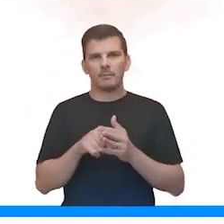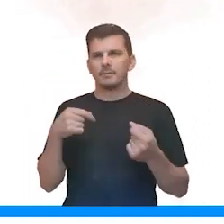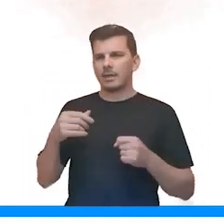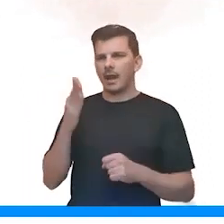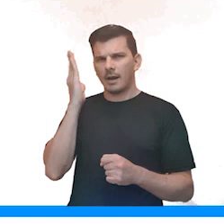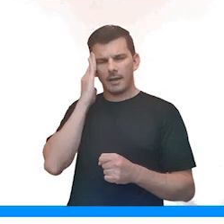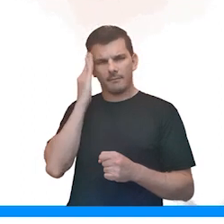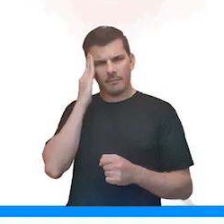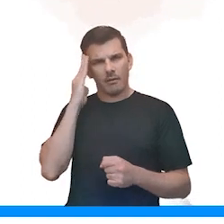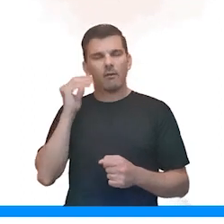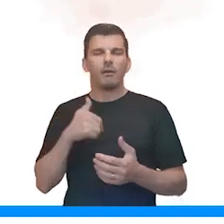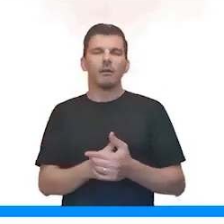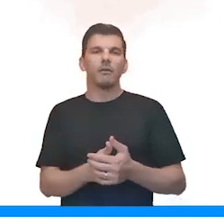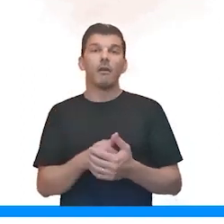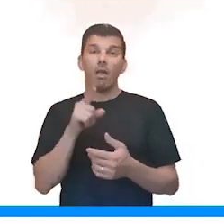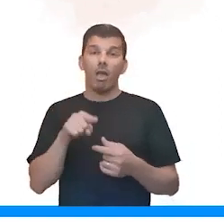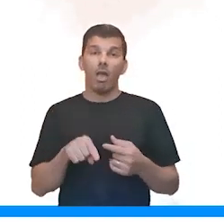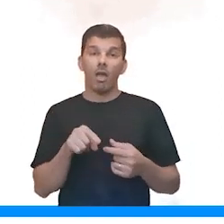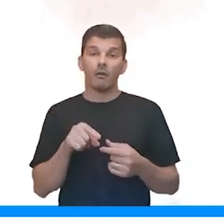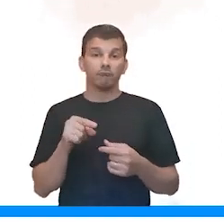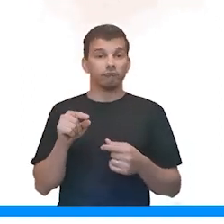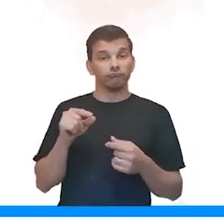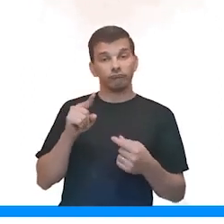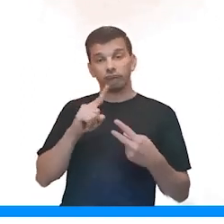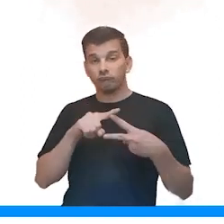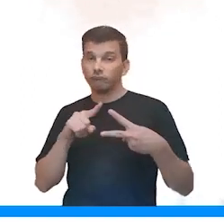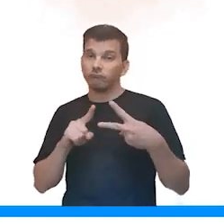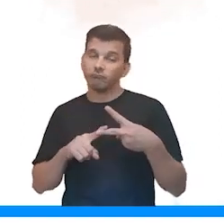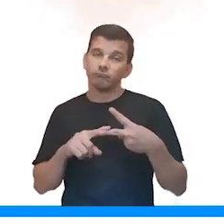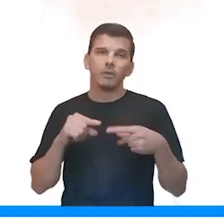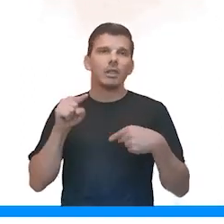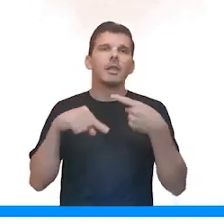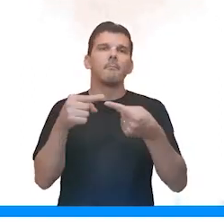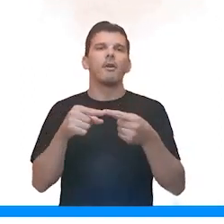que define, galera, vale muito a pena lembrar, são essas